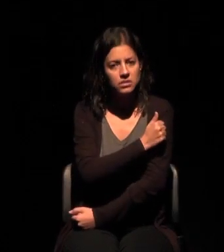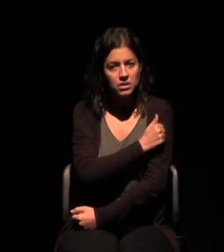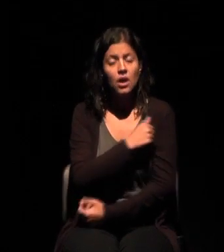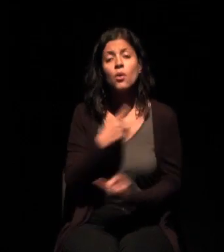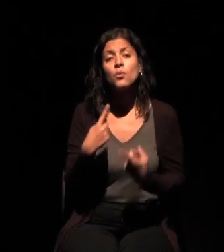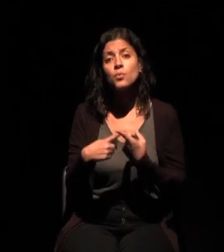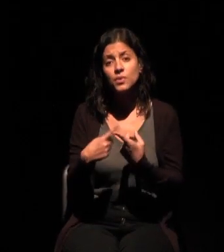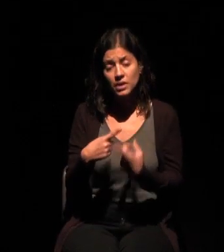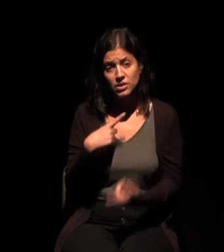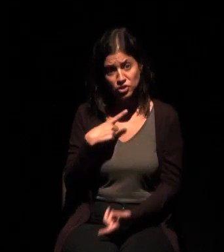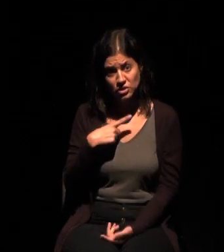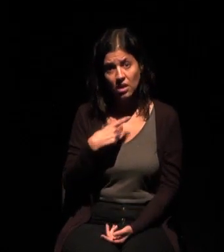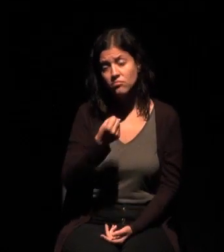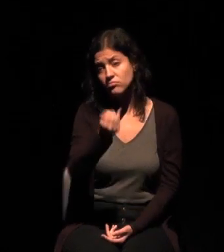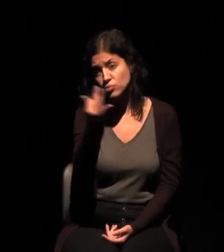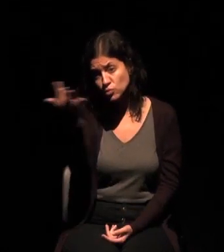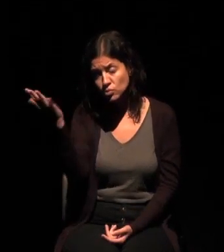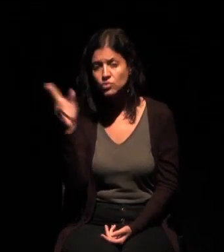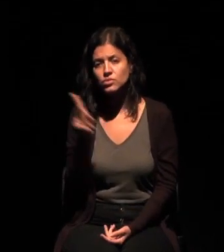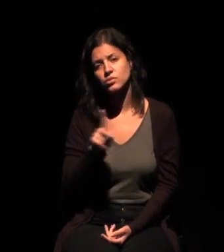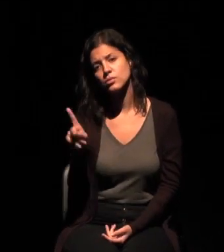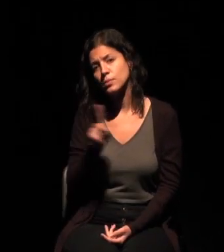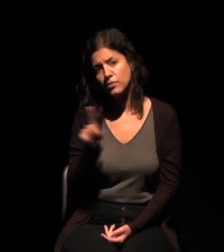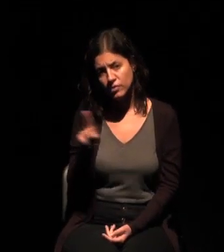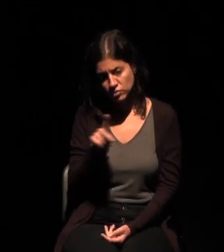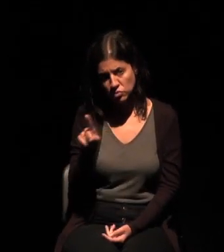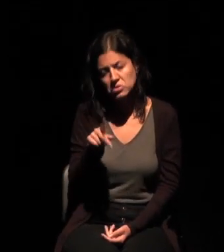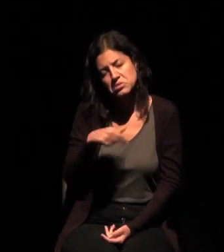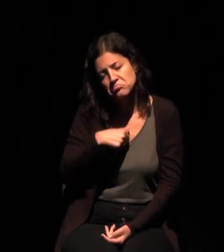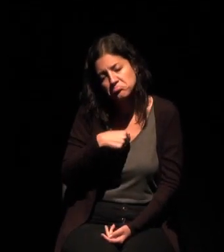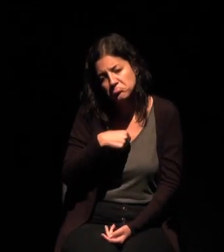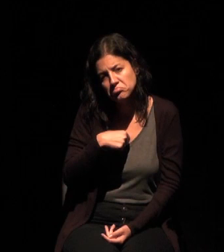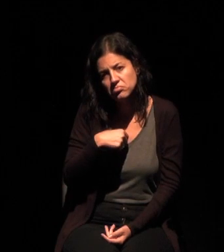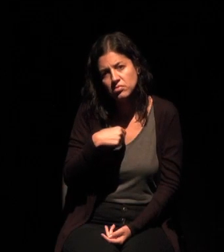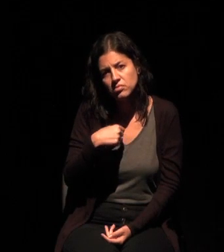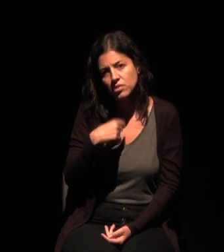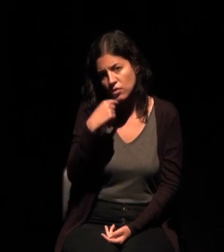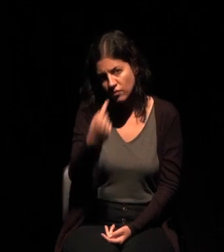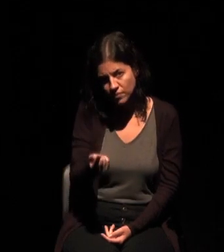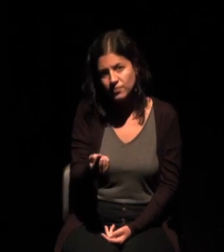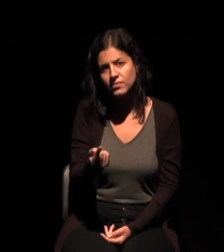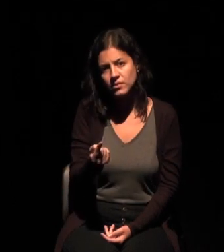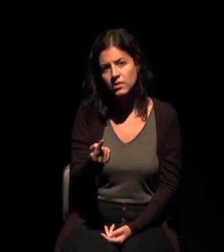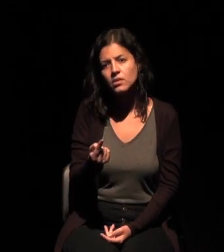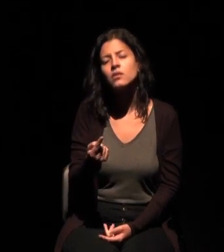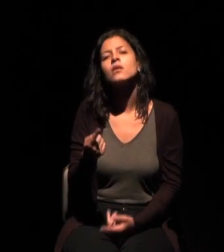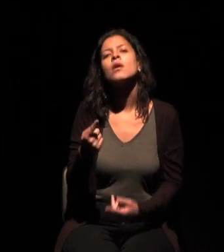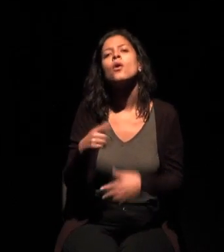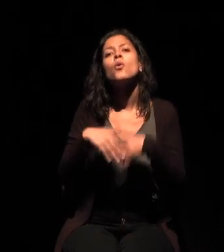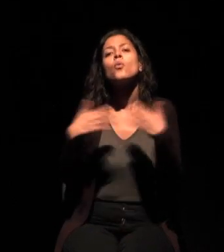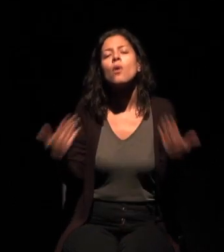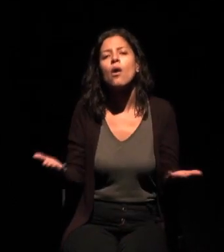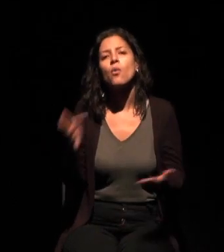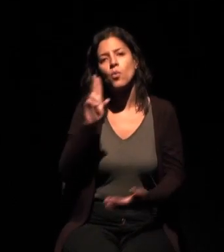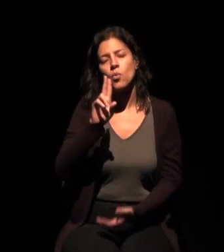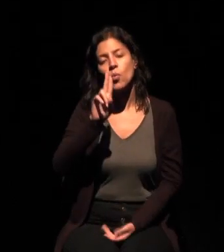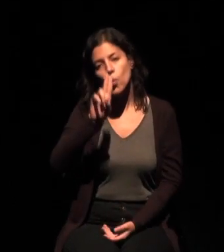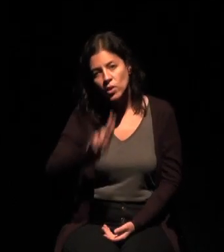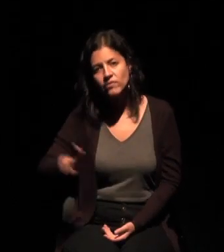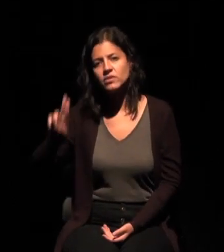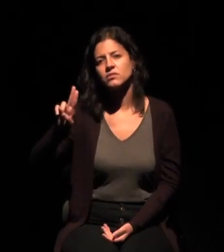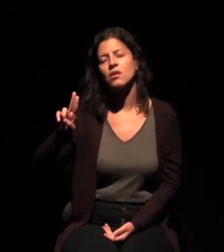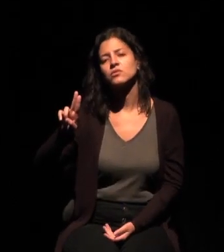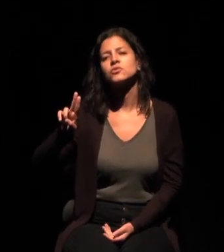porque havia muitos muitos professores e e eu estou dizendo isso acho que é porque qualquer universidade basicamente